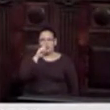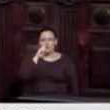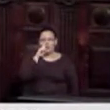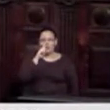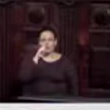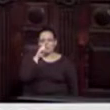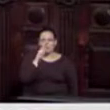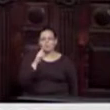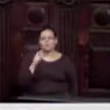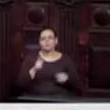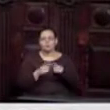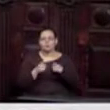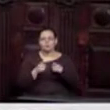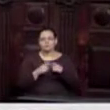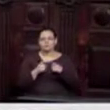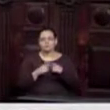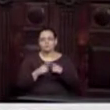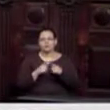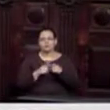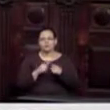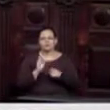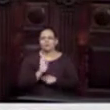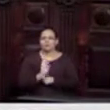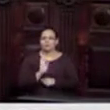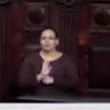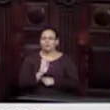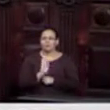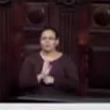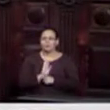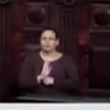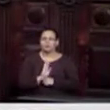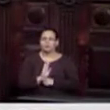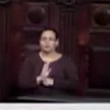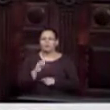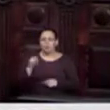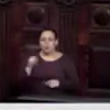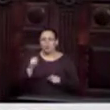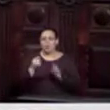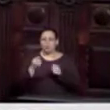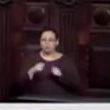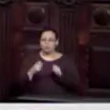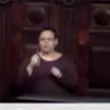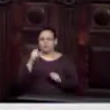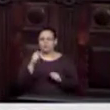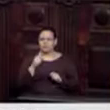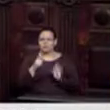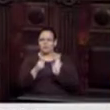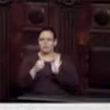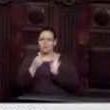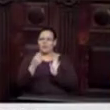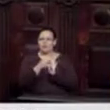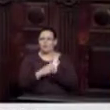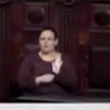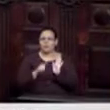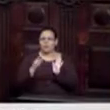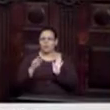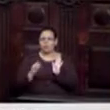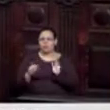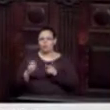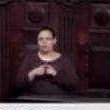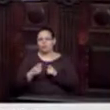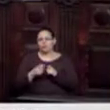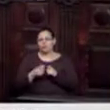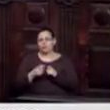e mínimo. E que ela ainda está protegida, que se ela pegar um laudo médico, ela aí pode se recusar. Mas qual é a